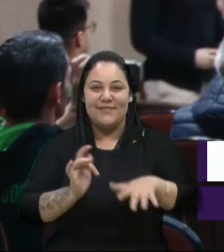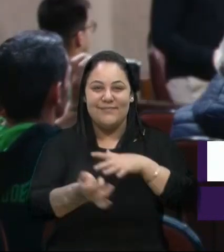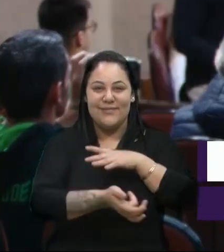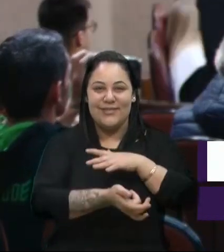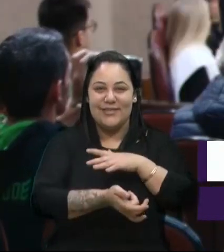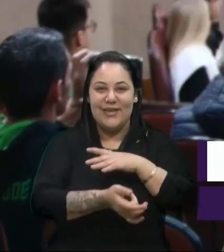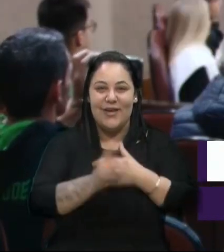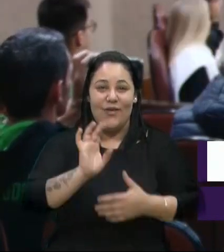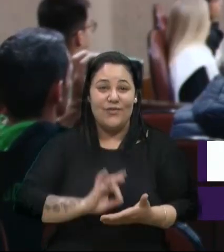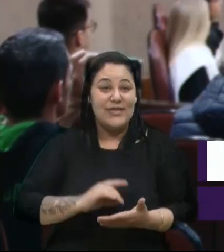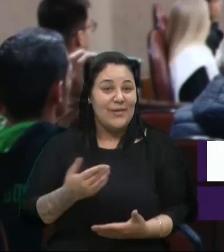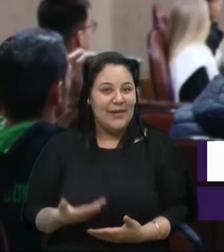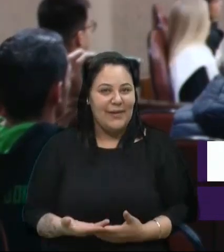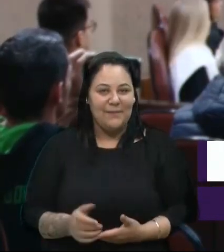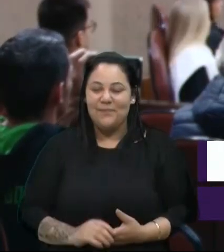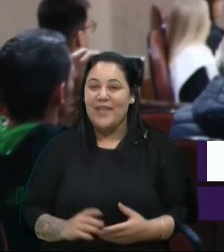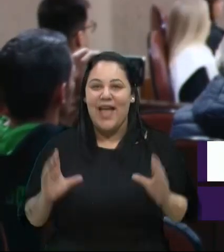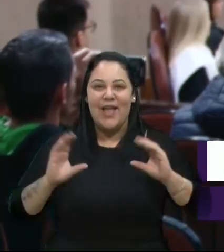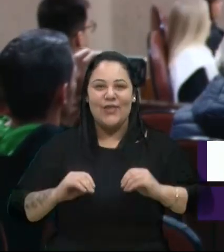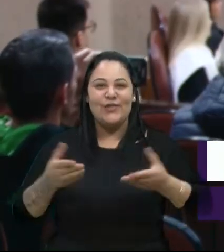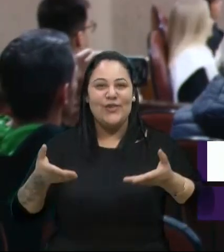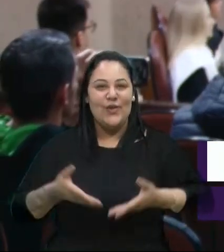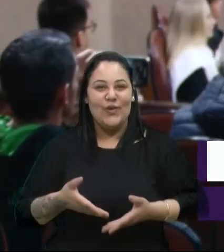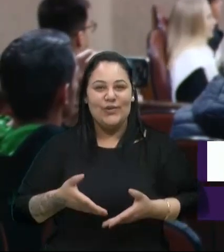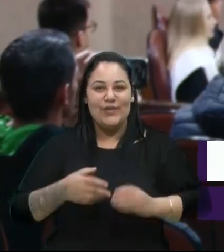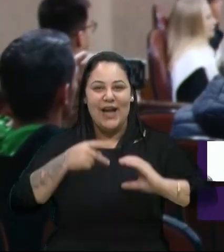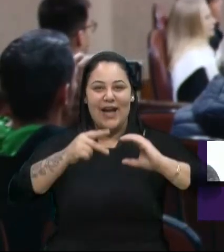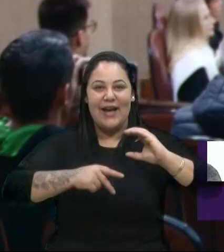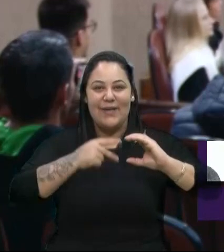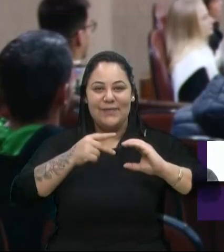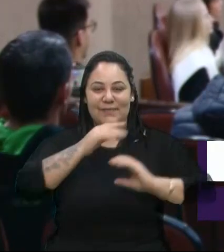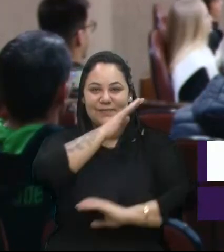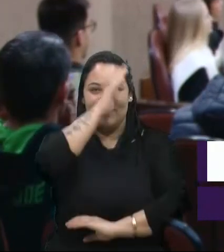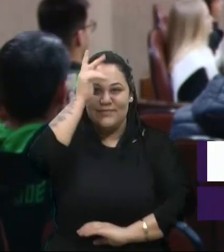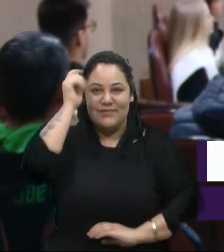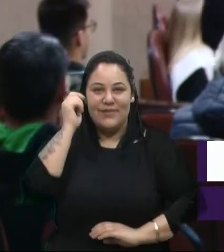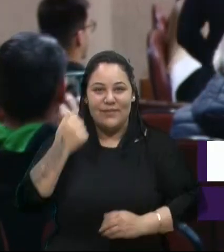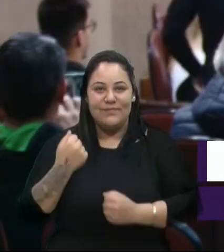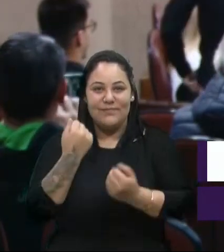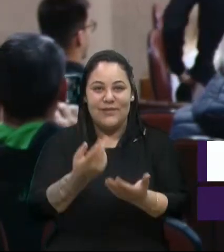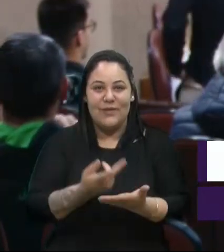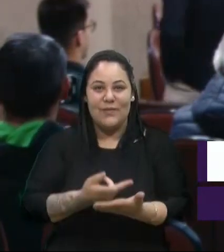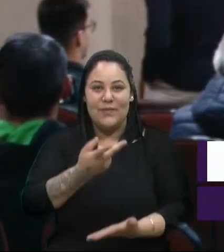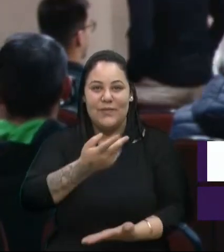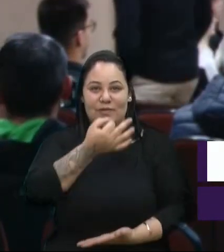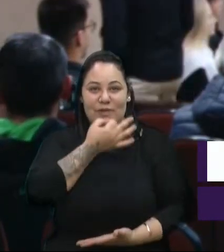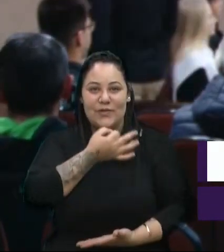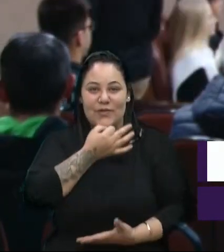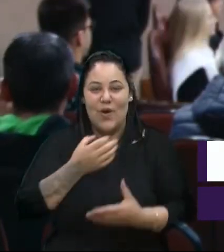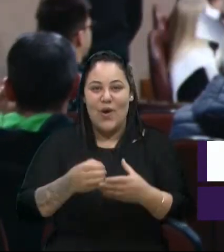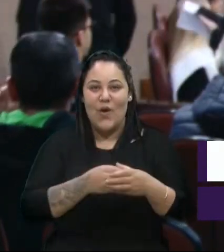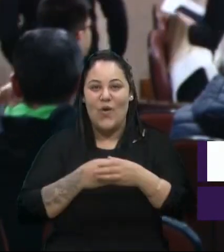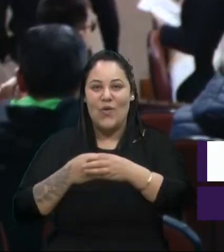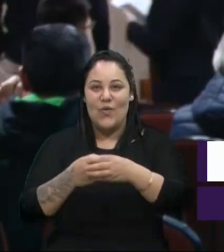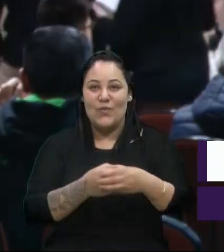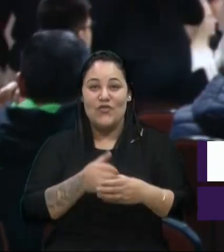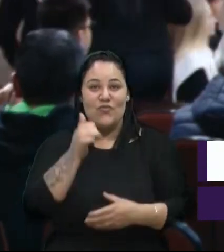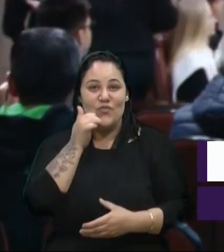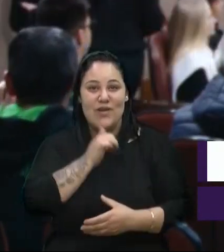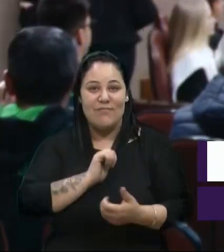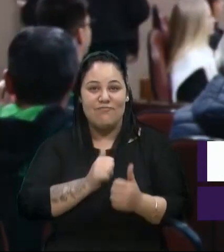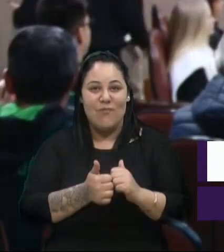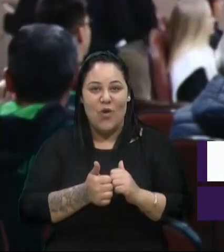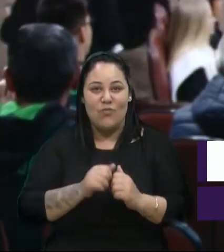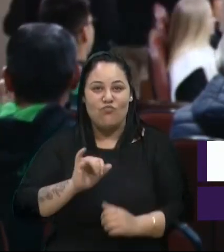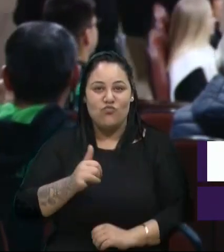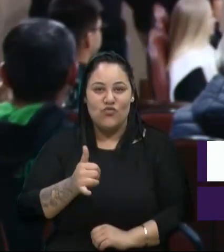Parlamento Caxiense. Na noite de hoje, a Câmara Municipal entrega o Prêmio Caxias do Sul ao time feminino do Esporte Clube Juventude. Uma